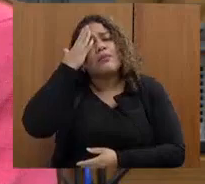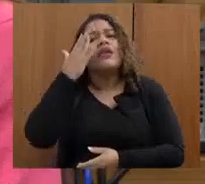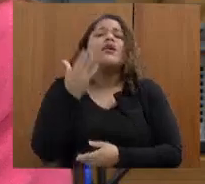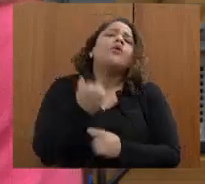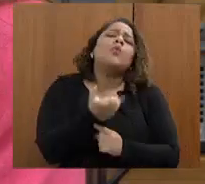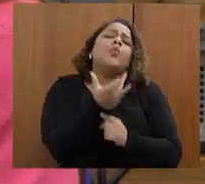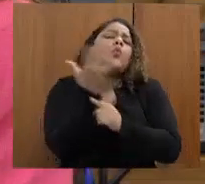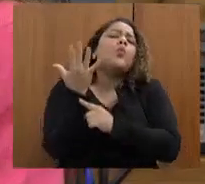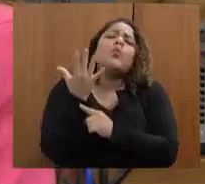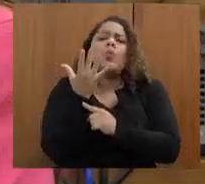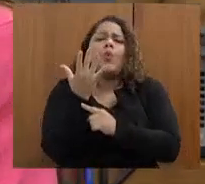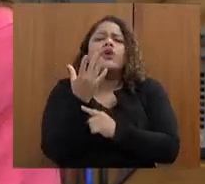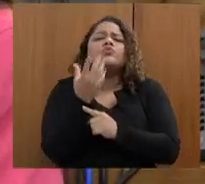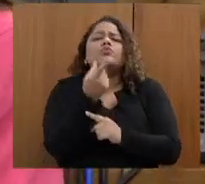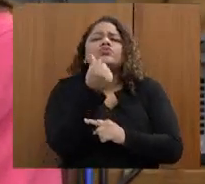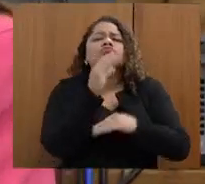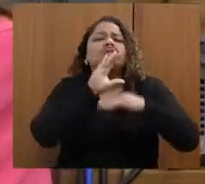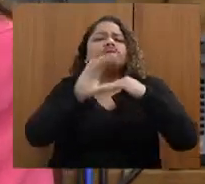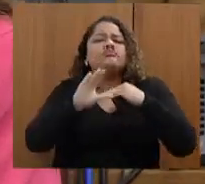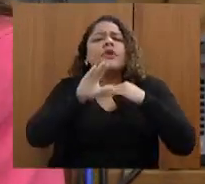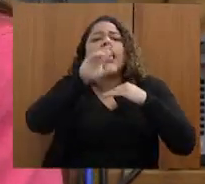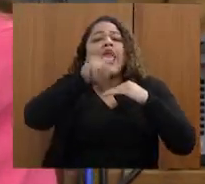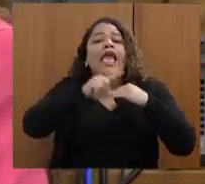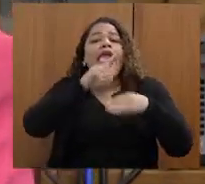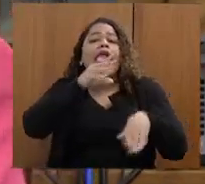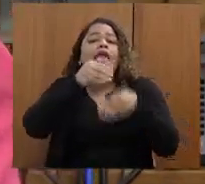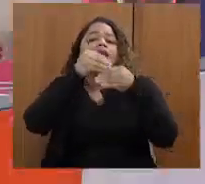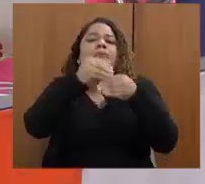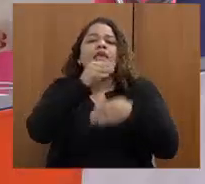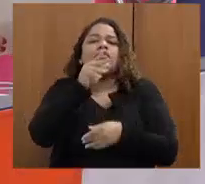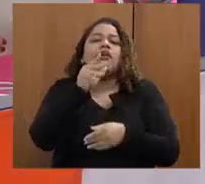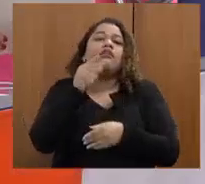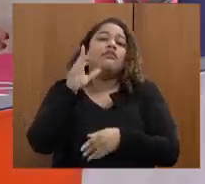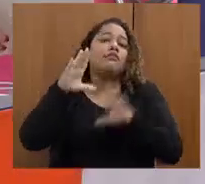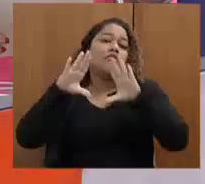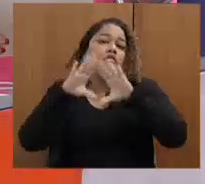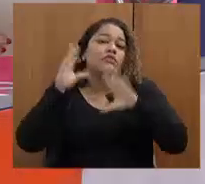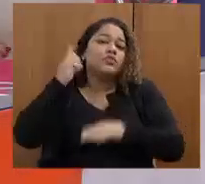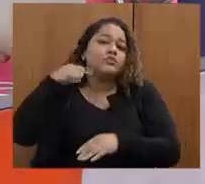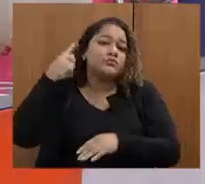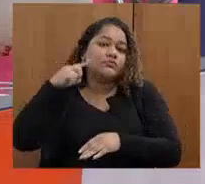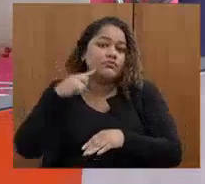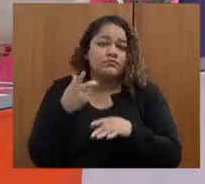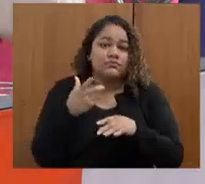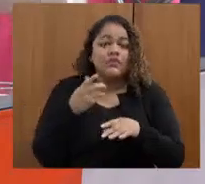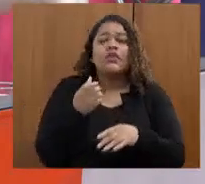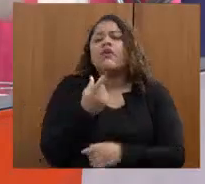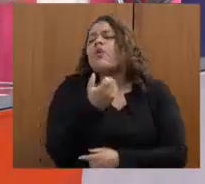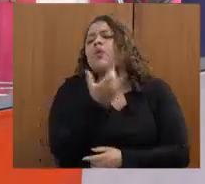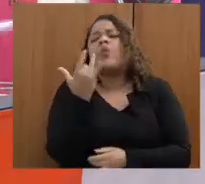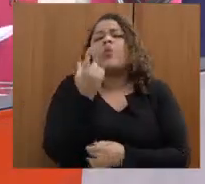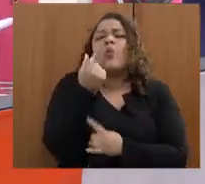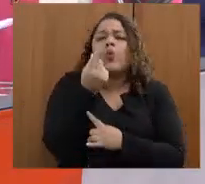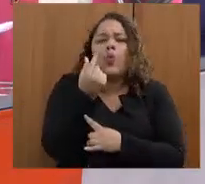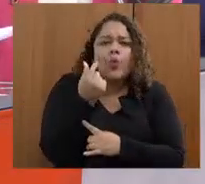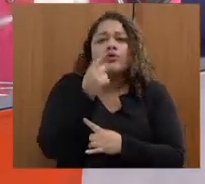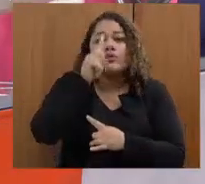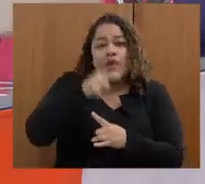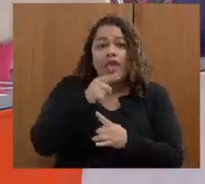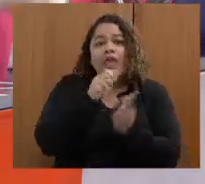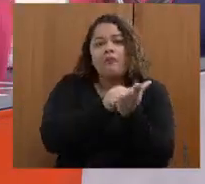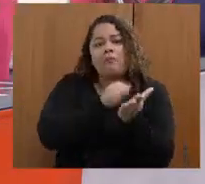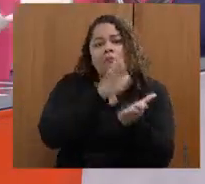é emenda parlamentar também gostaria de saber quanto desse recurso vem da multa da Vale